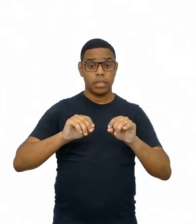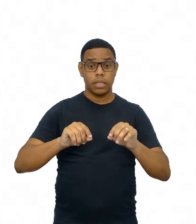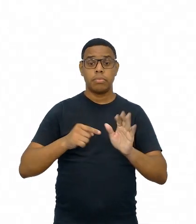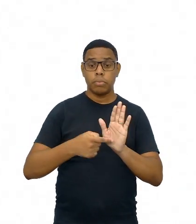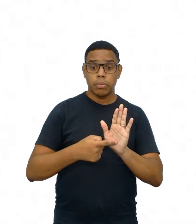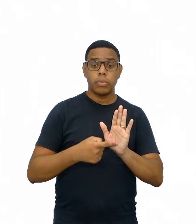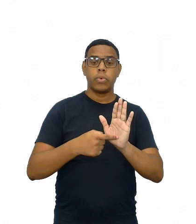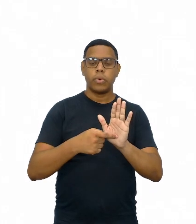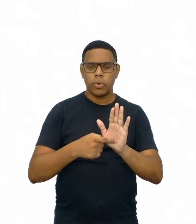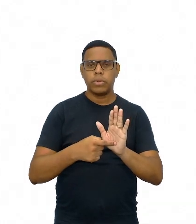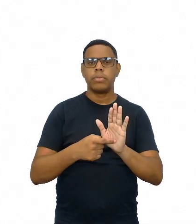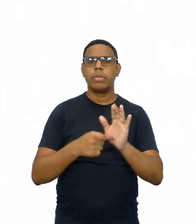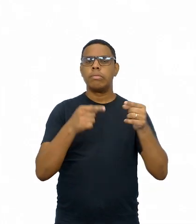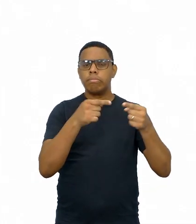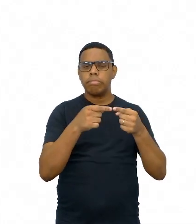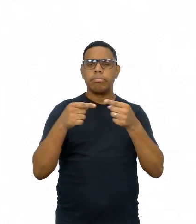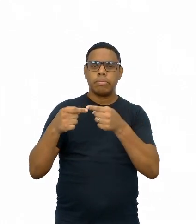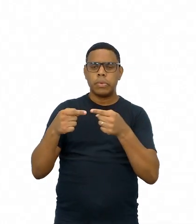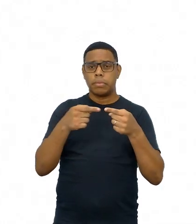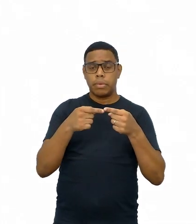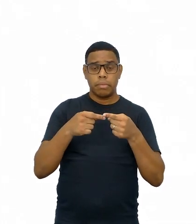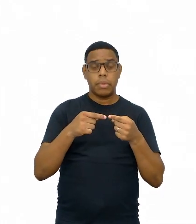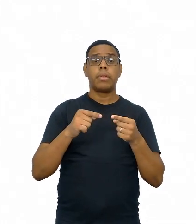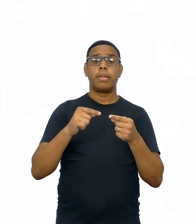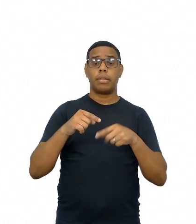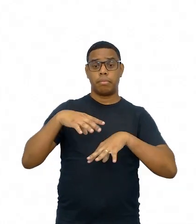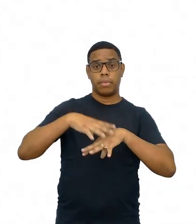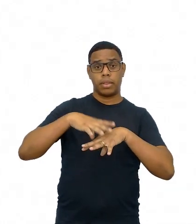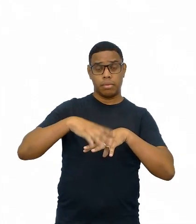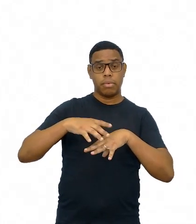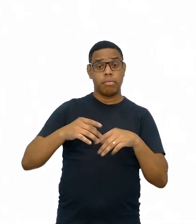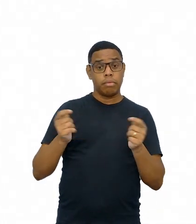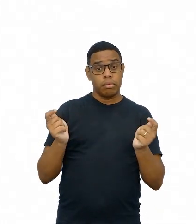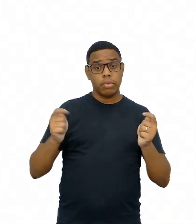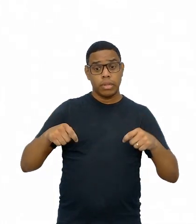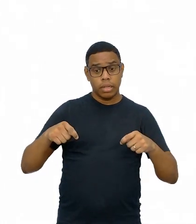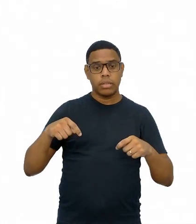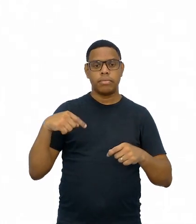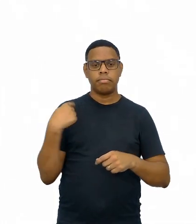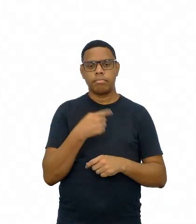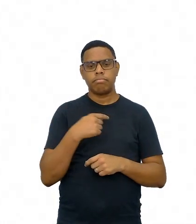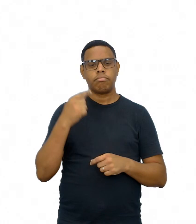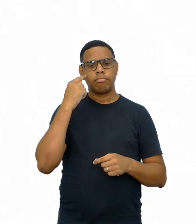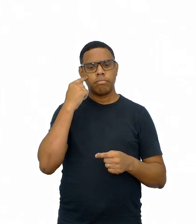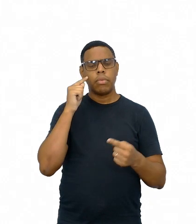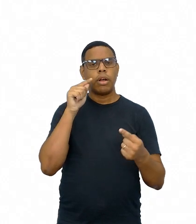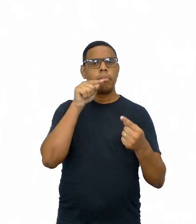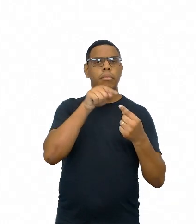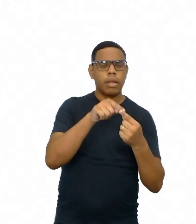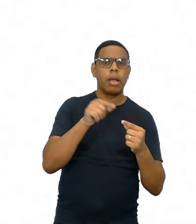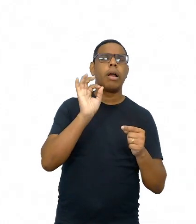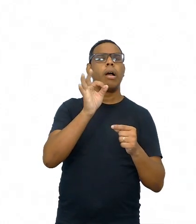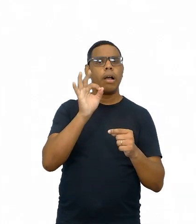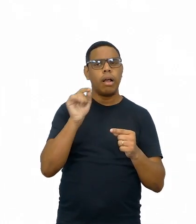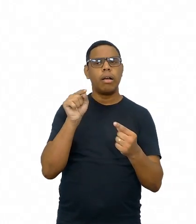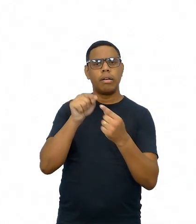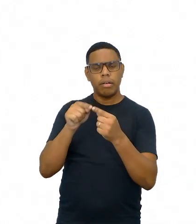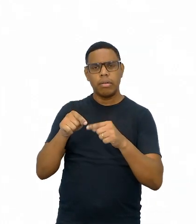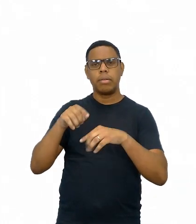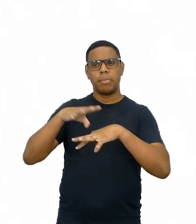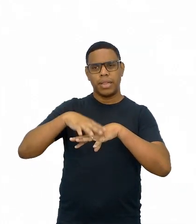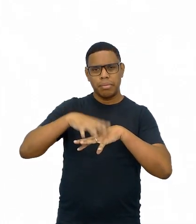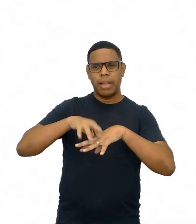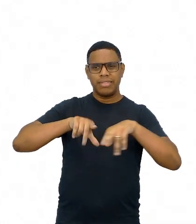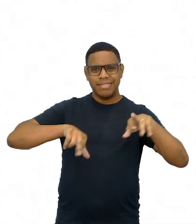né, das relações matemáticas que nos possibilita, né, estabelecer relações entre as